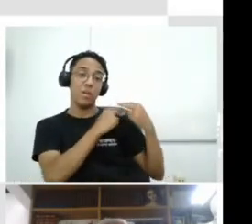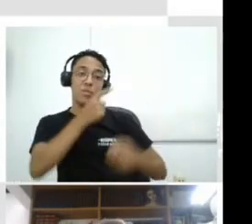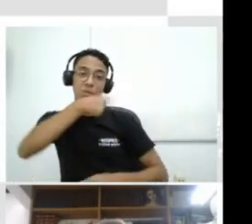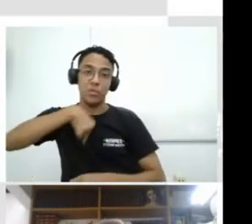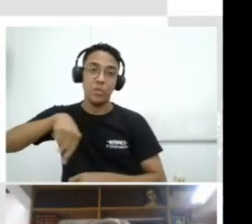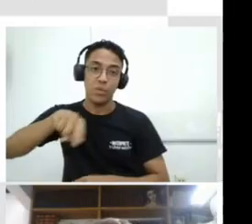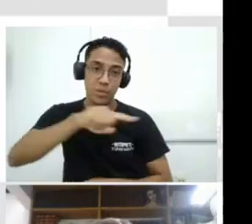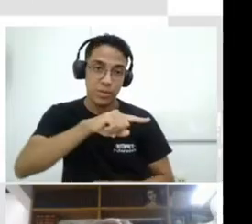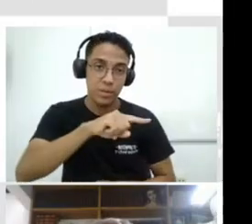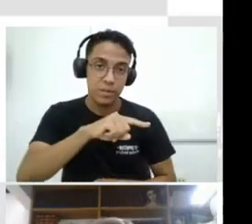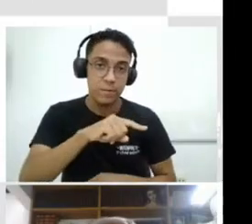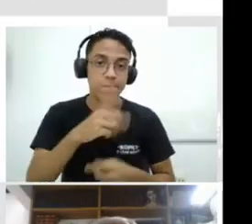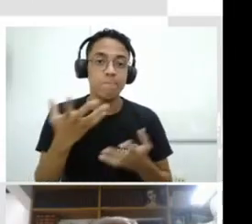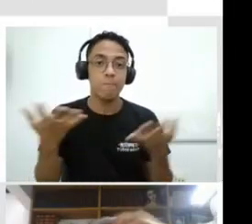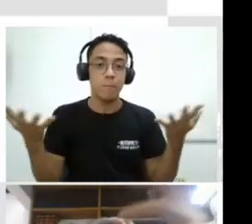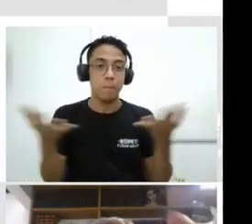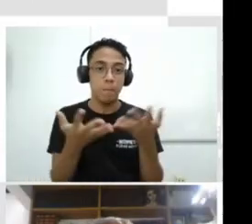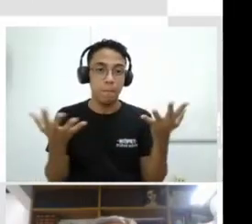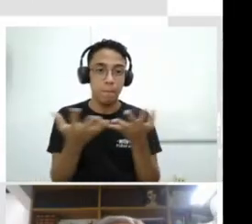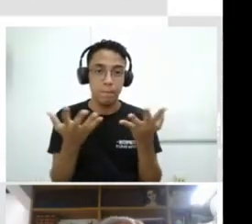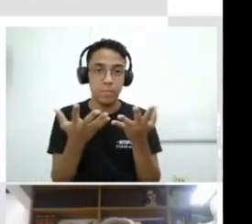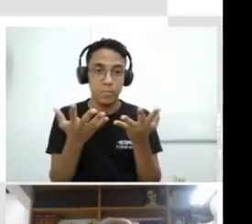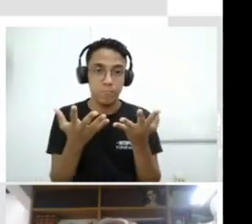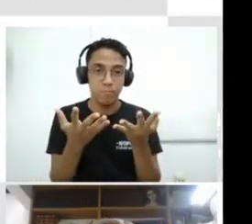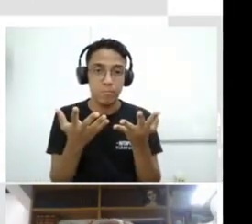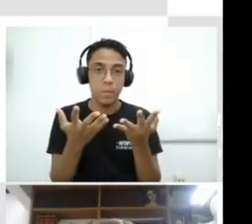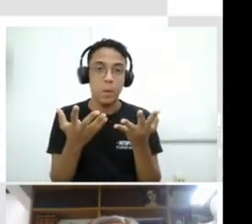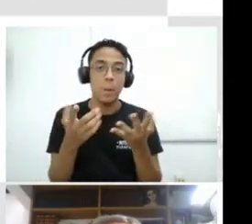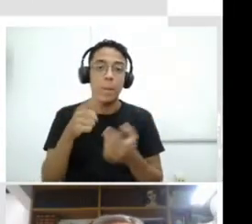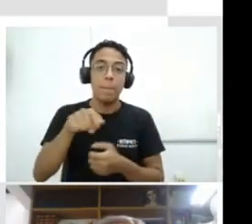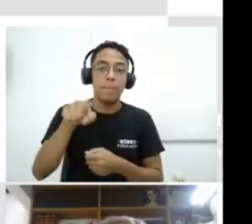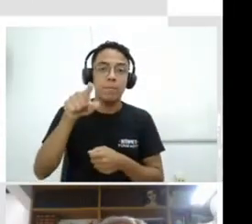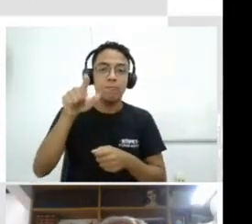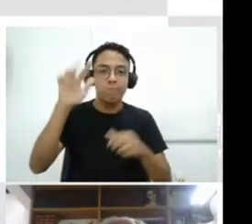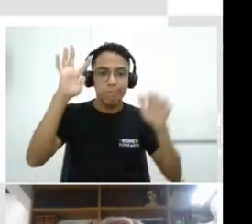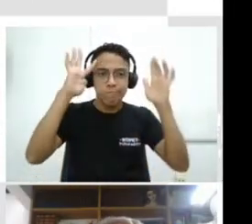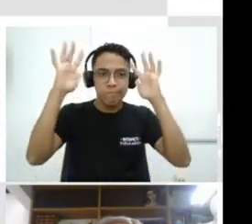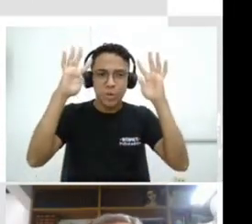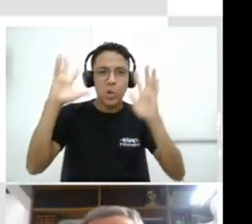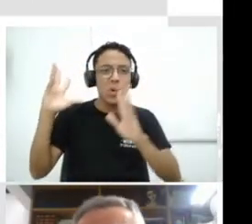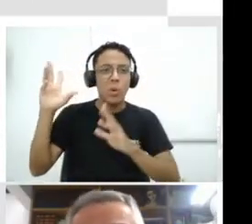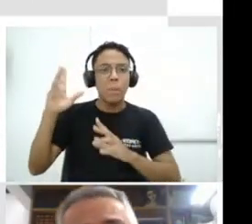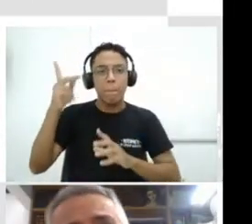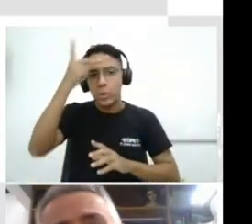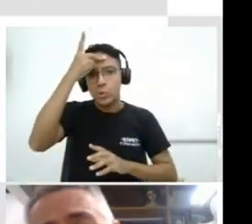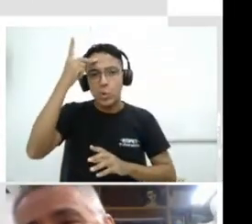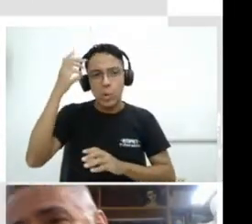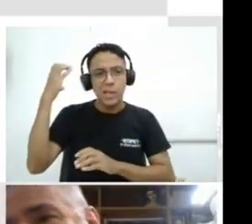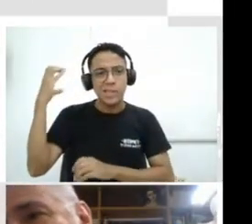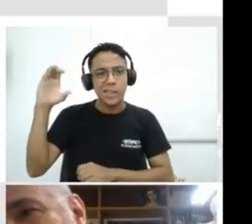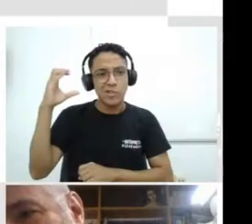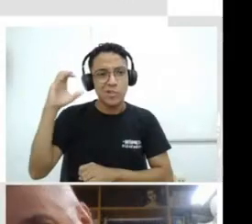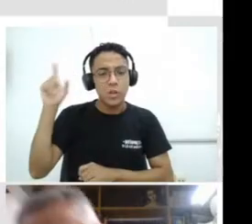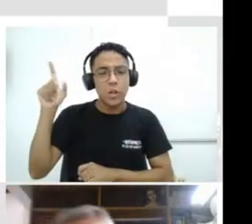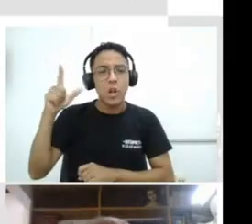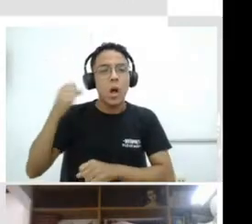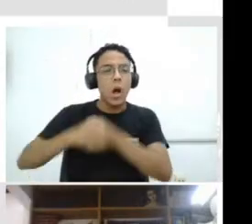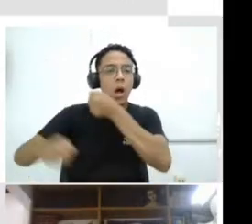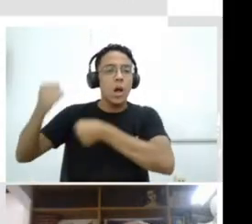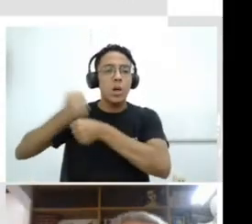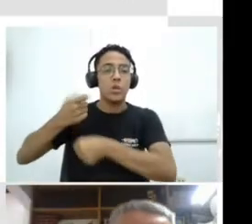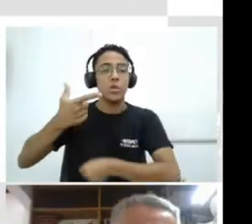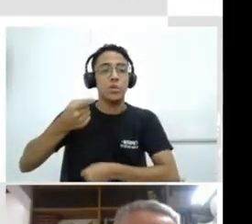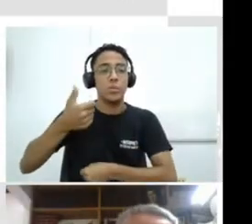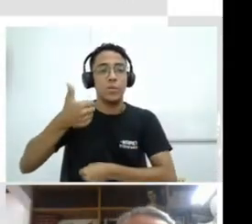né? E aqui, efetivamente, é o que está pensando os cientistas. Em 2021, um